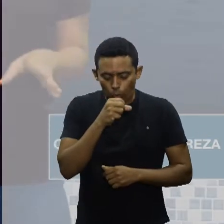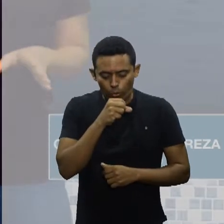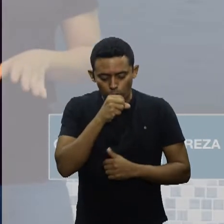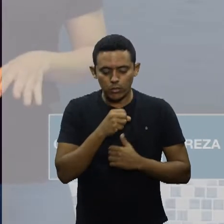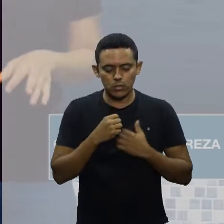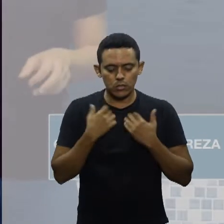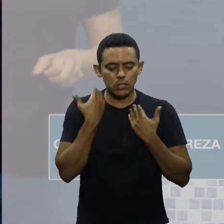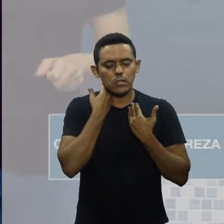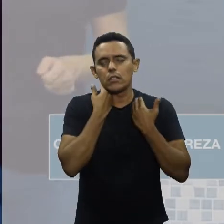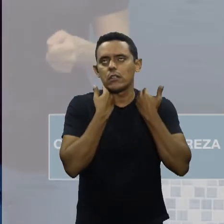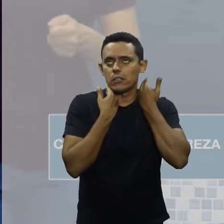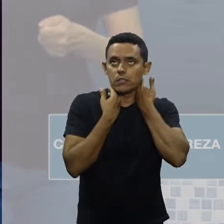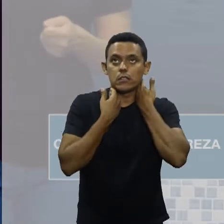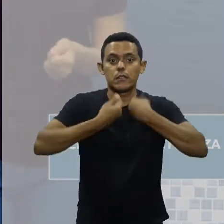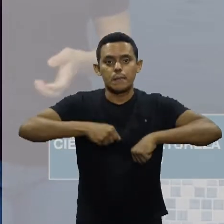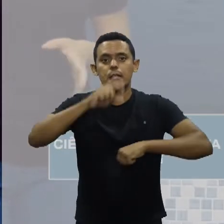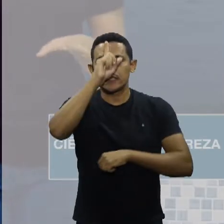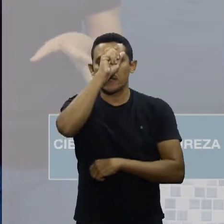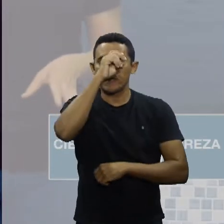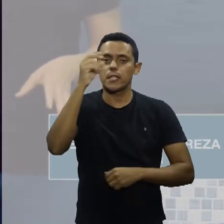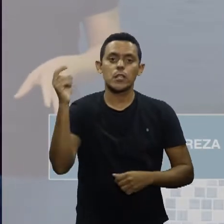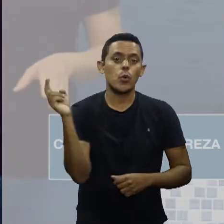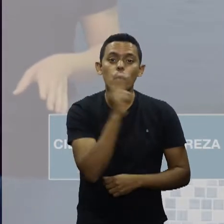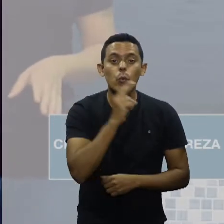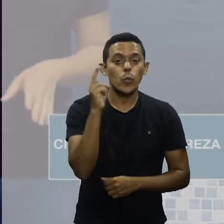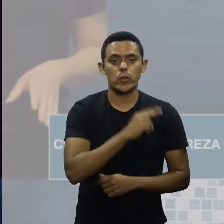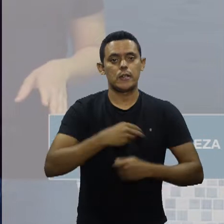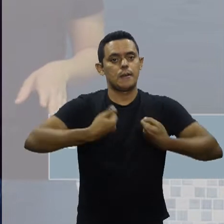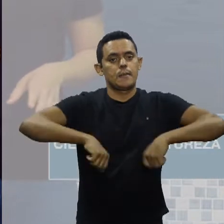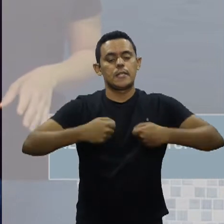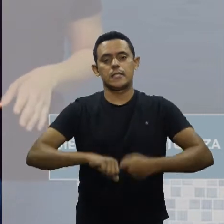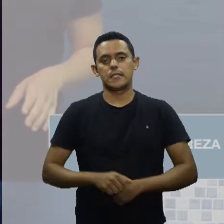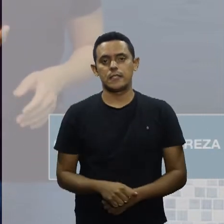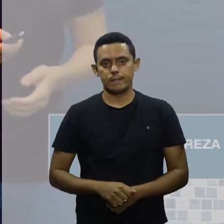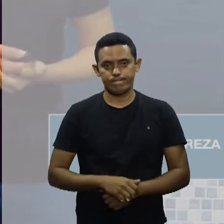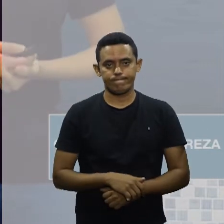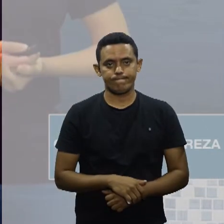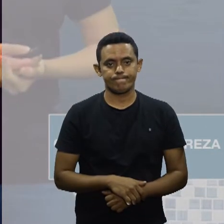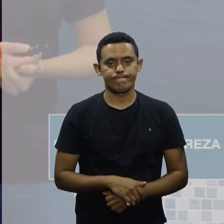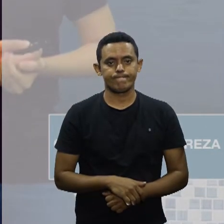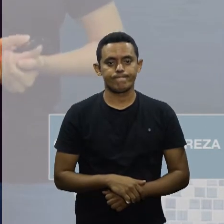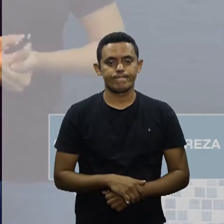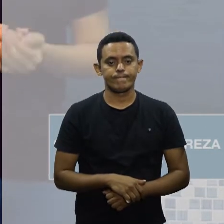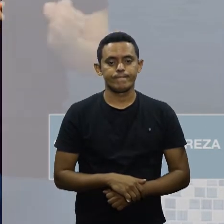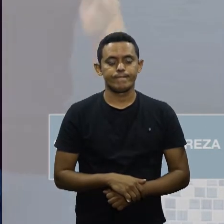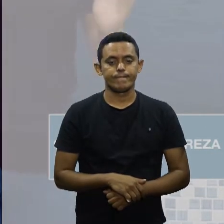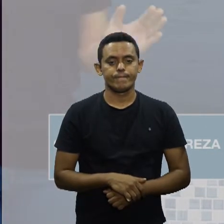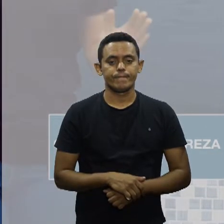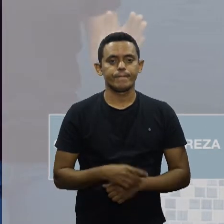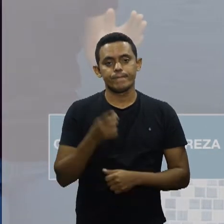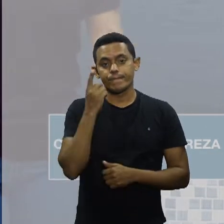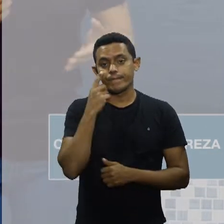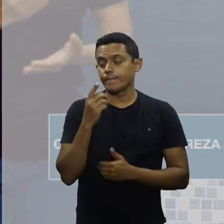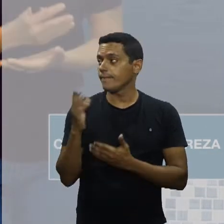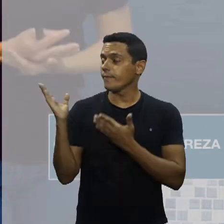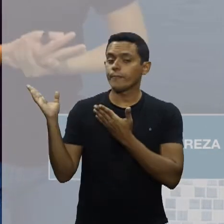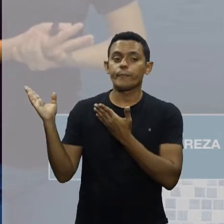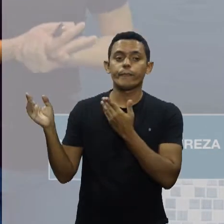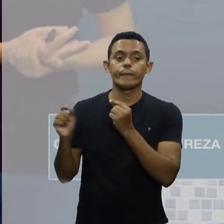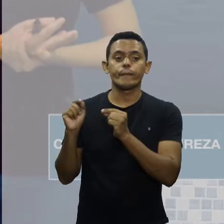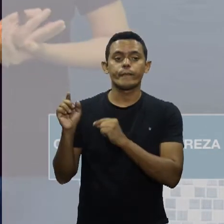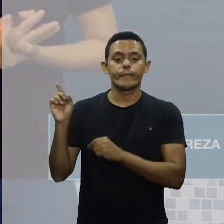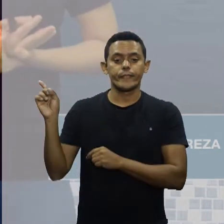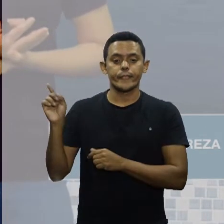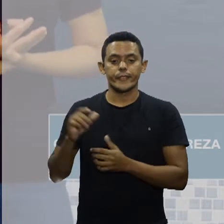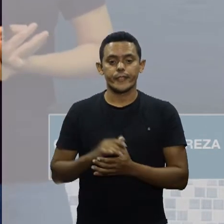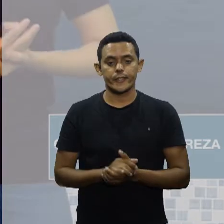procure o serviço de saúde, procure a unidade de saúde mais próxima da sua residência. Então, continuando aqui, por último, eu